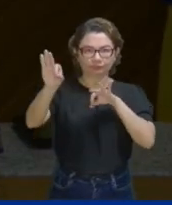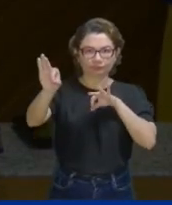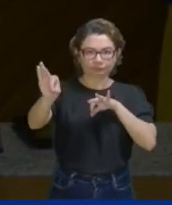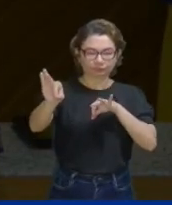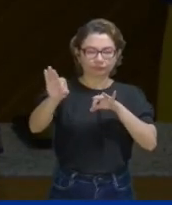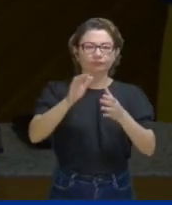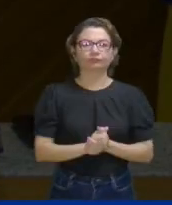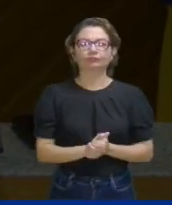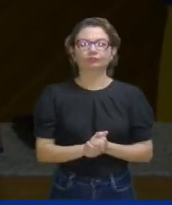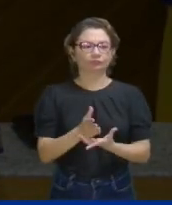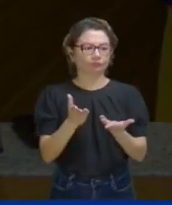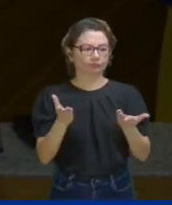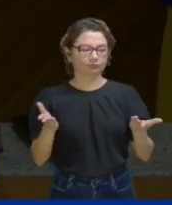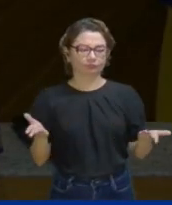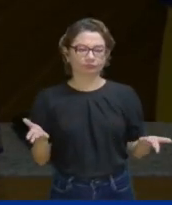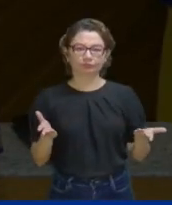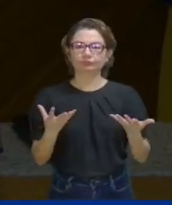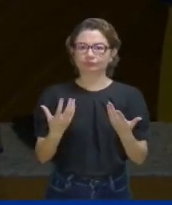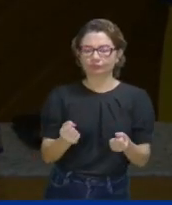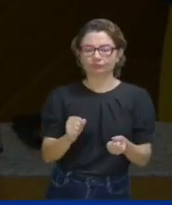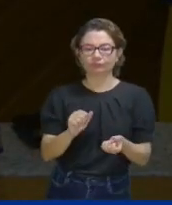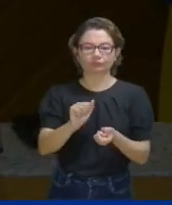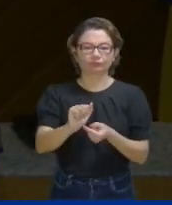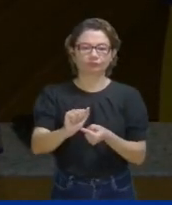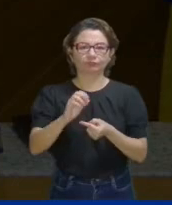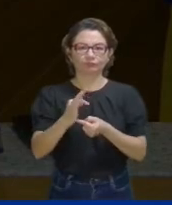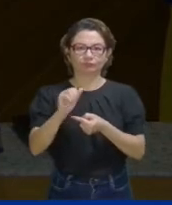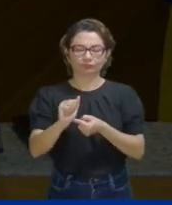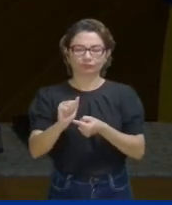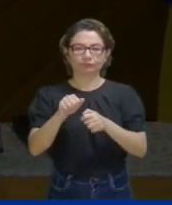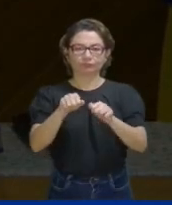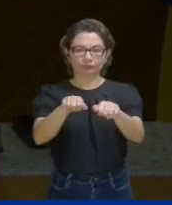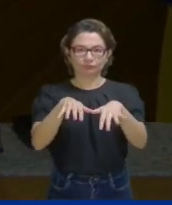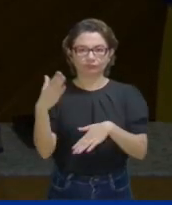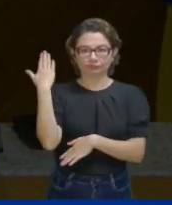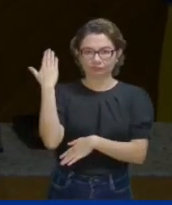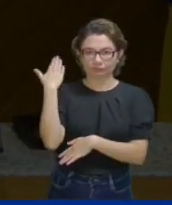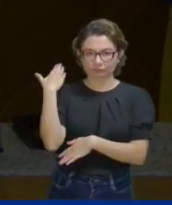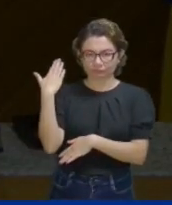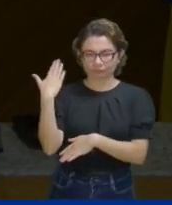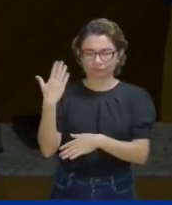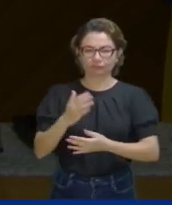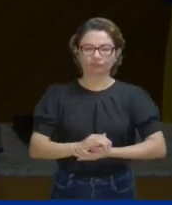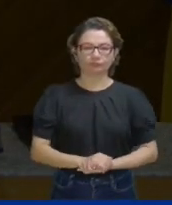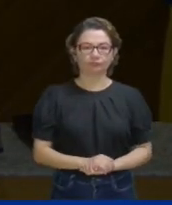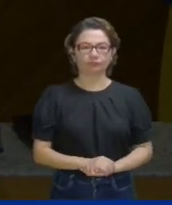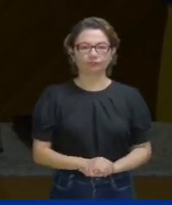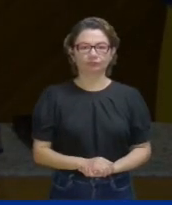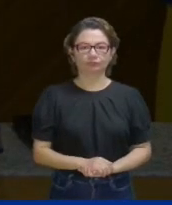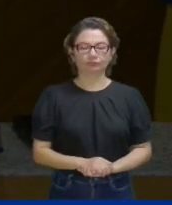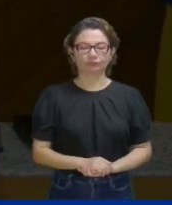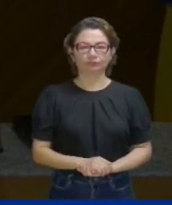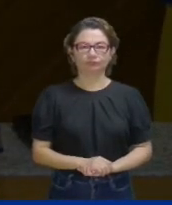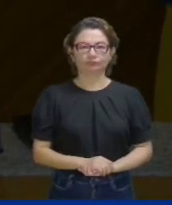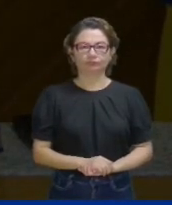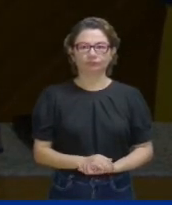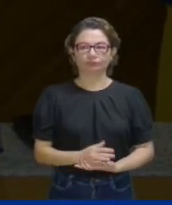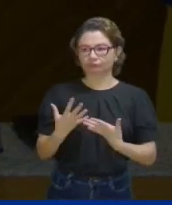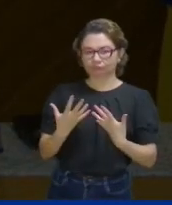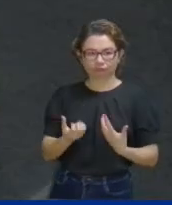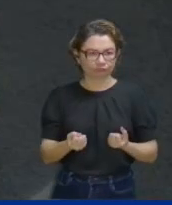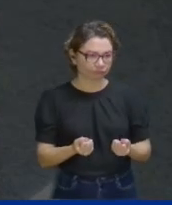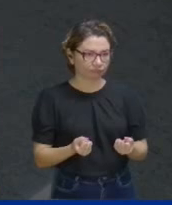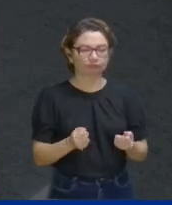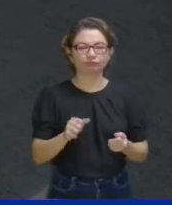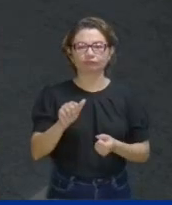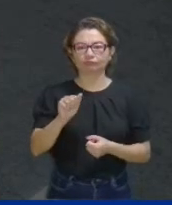e submeto à apreciação a ata da sessão anterior, perguntando se há alguma objeção. Não havendo